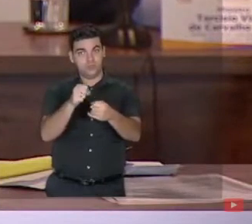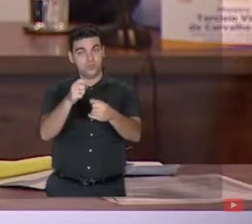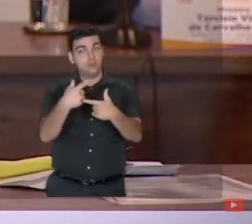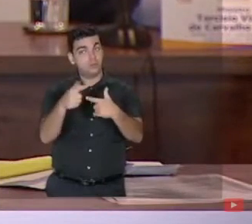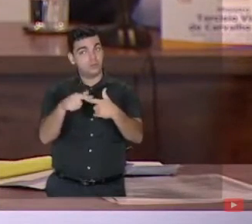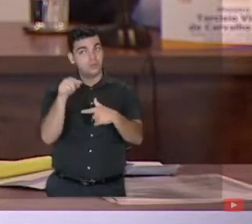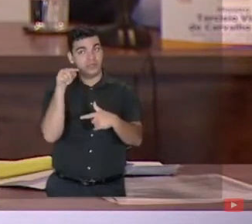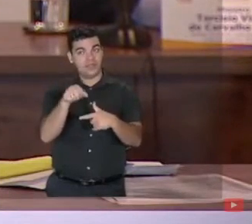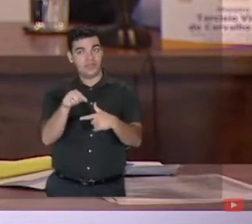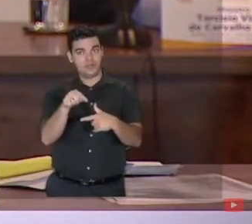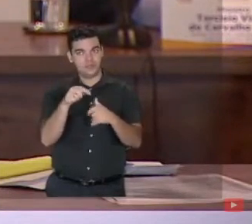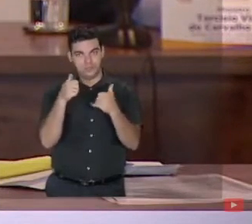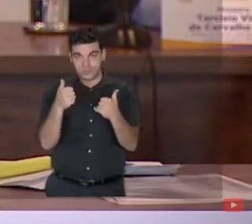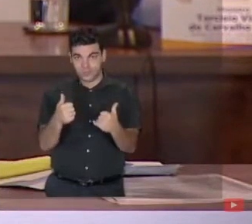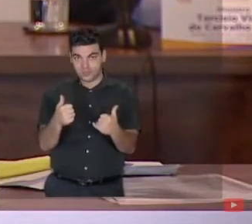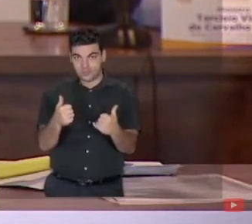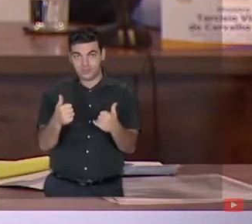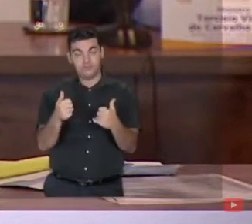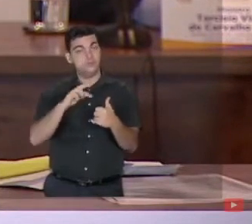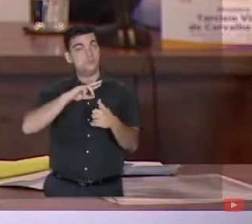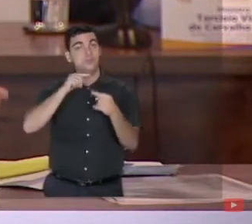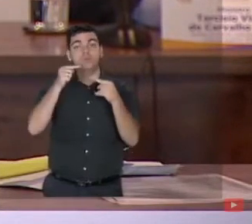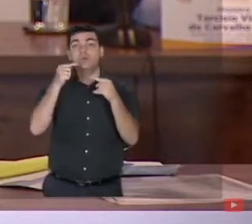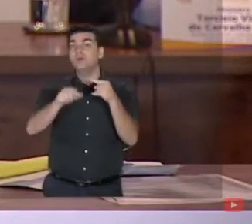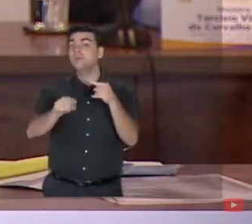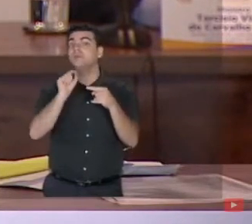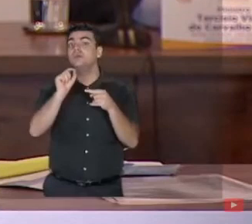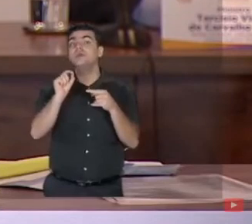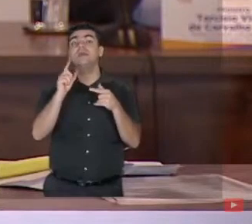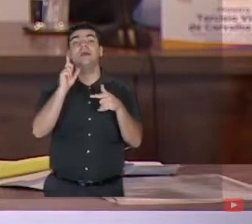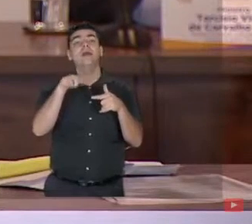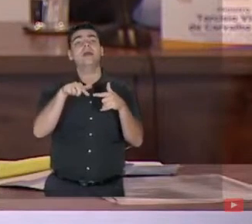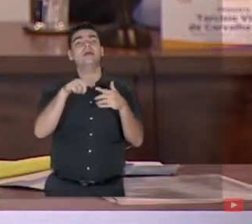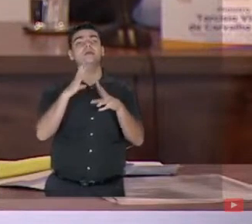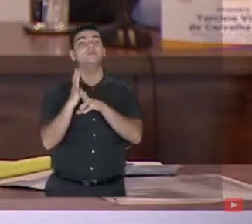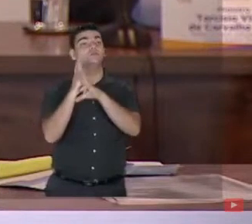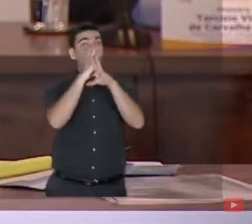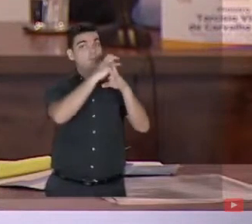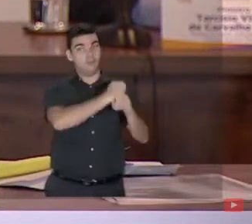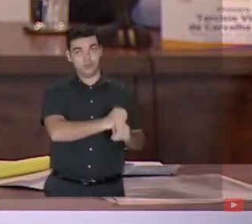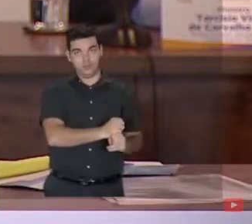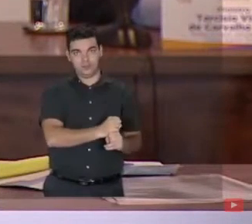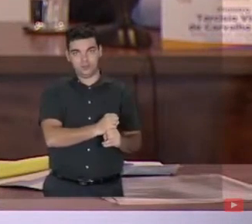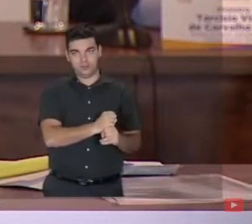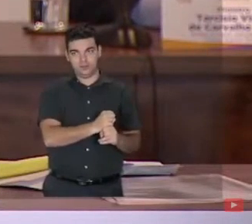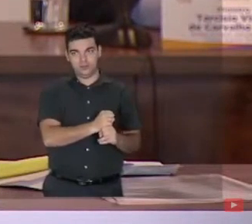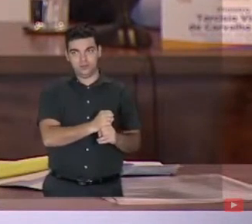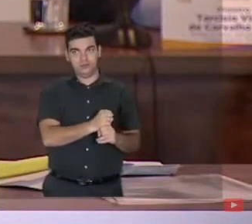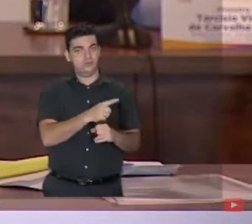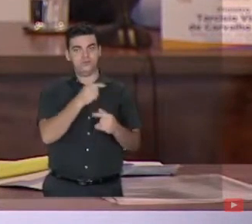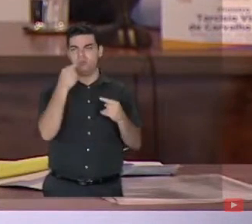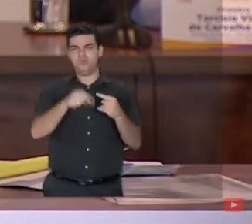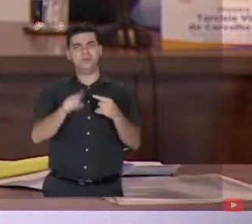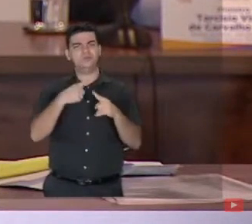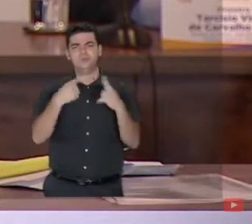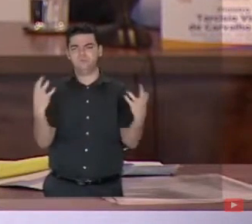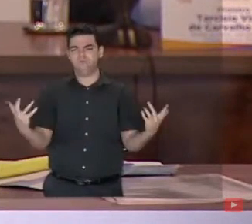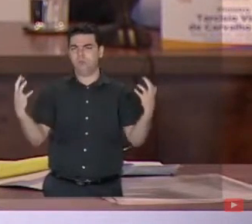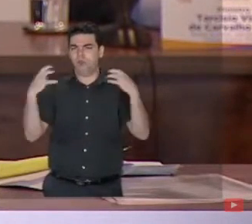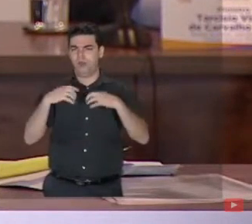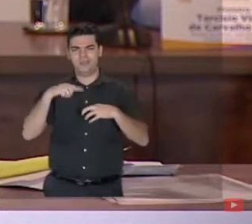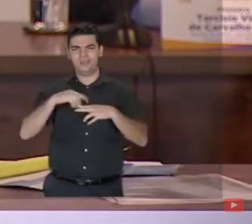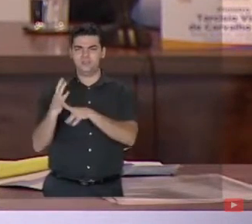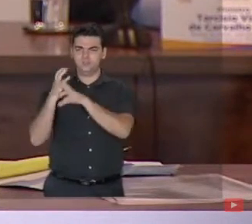não tem necessariamente a ver com a circunstância de a totalização ter passado a ser centralizada no